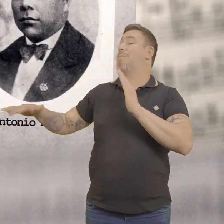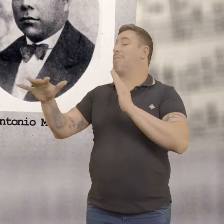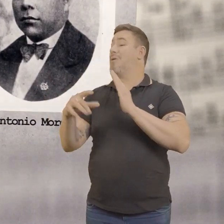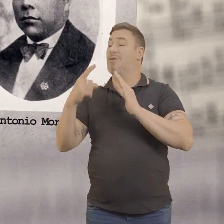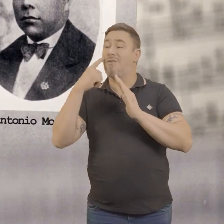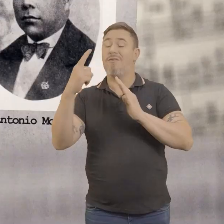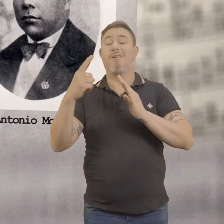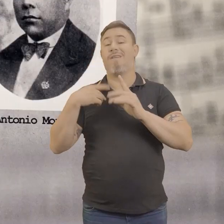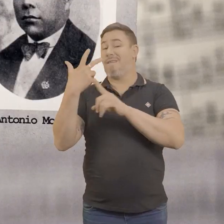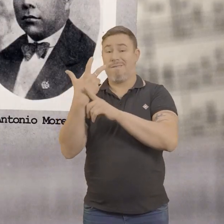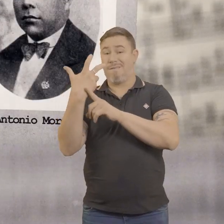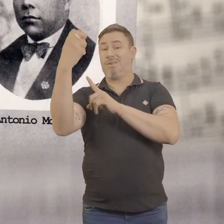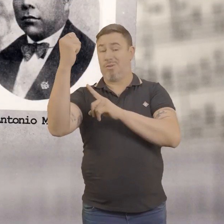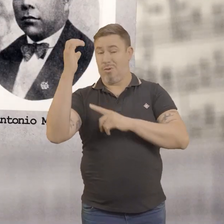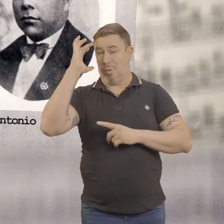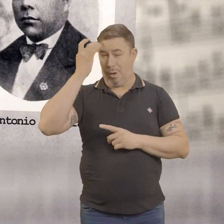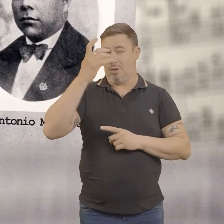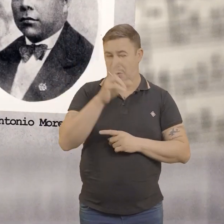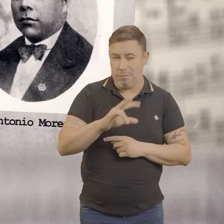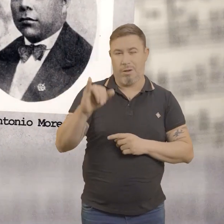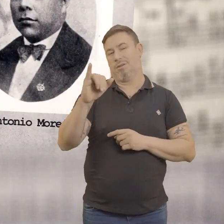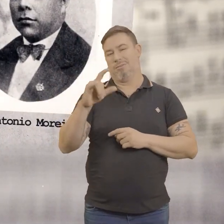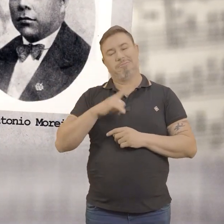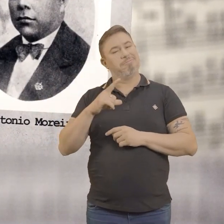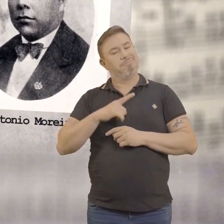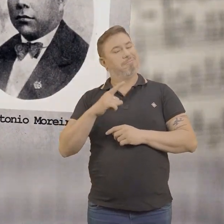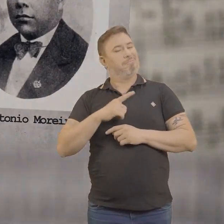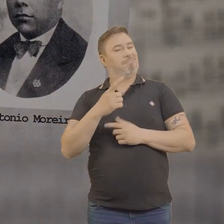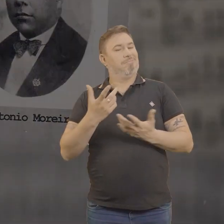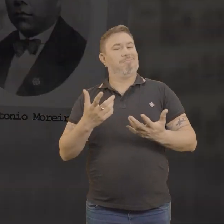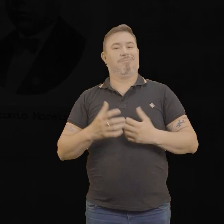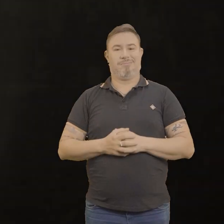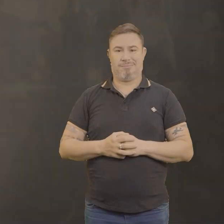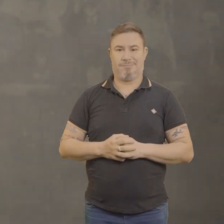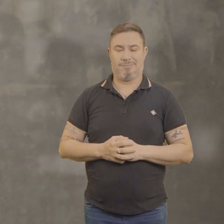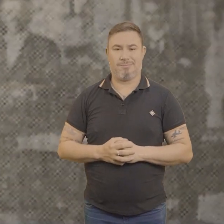qualquer lambisgoia, eu acho bonita o diabo da feia.